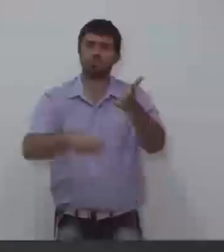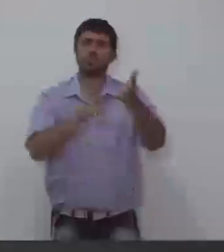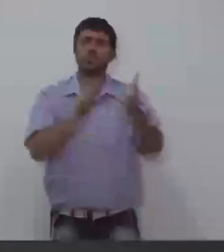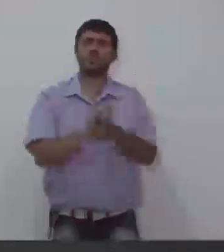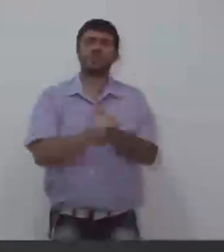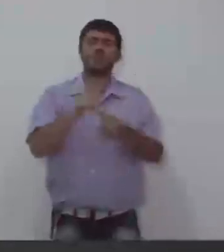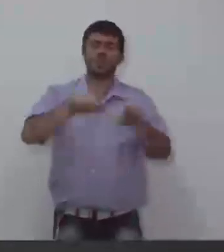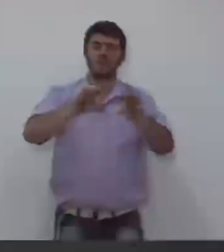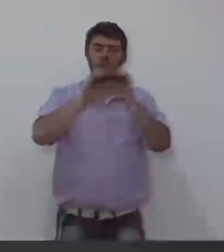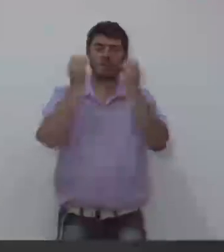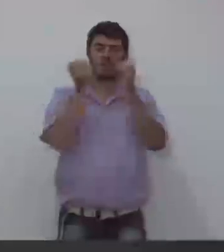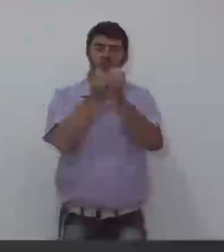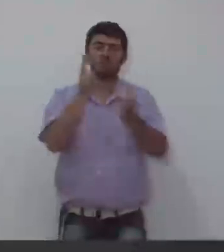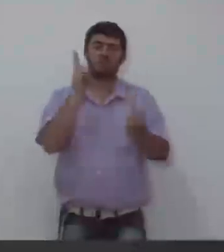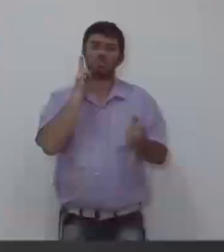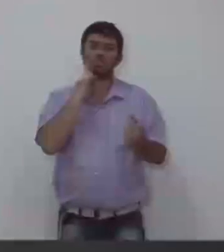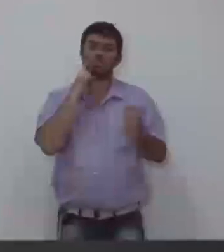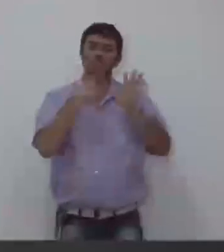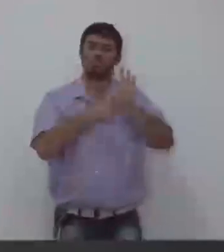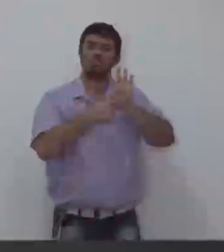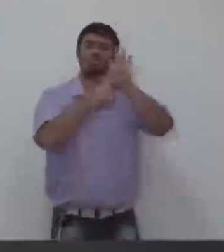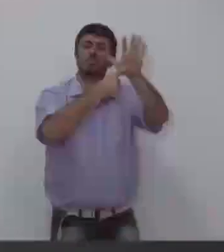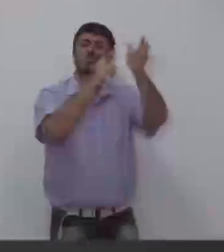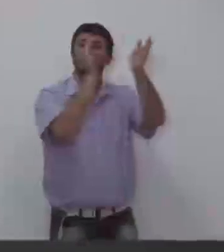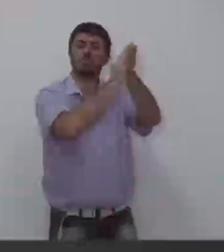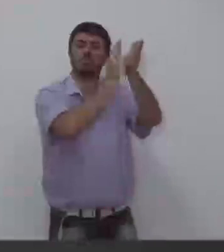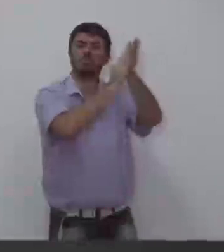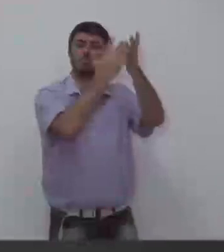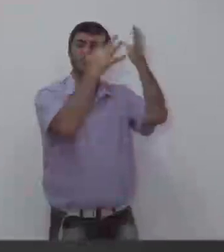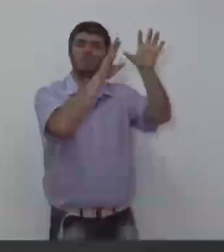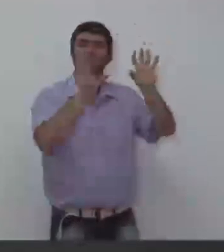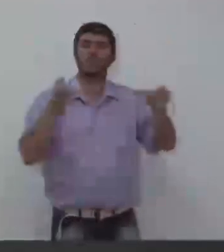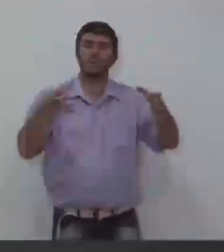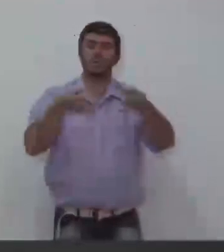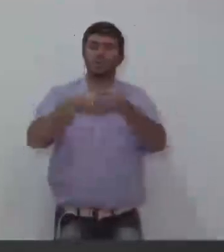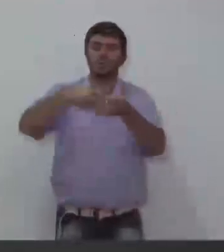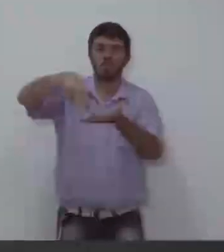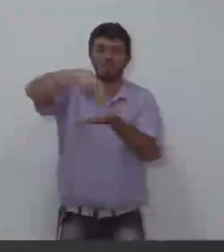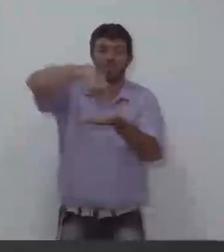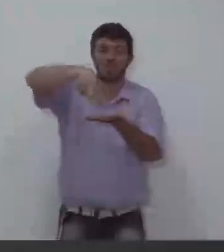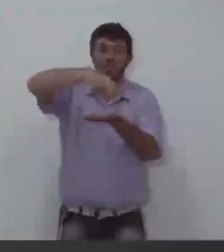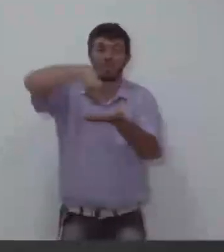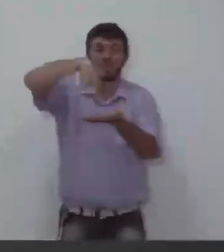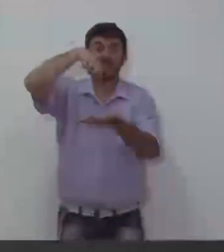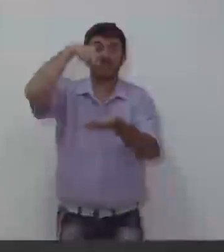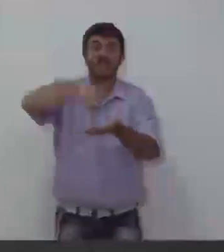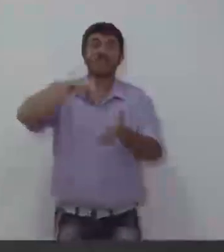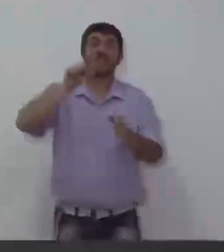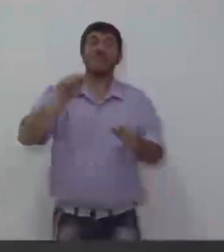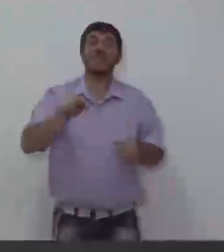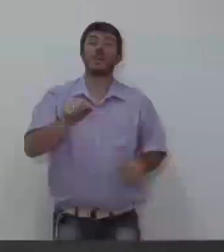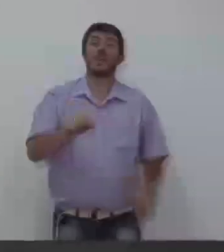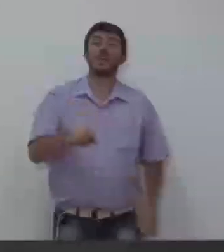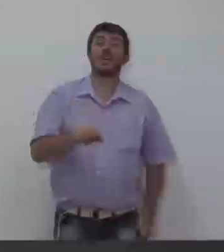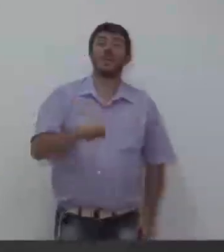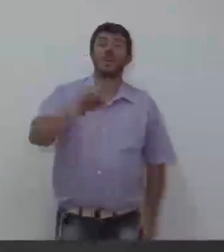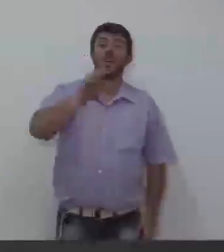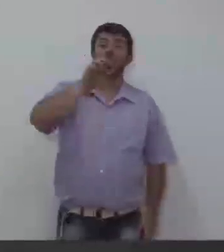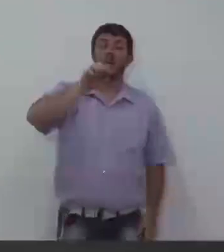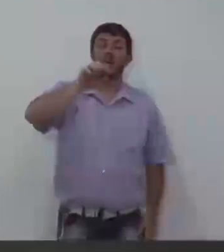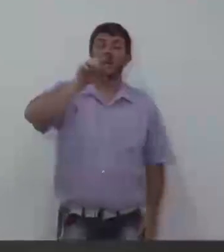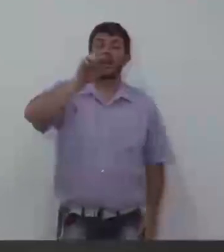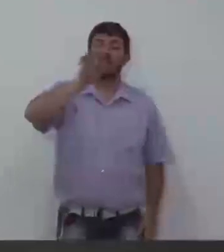termos regimentais, apresenta moção de aplauso aos grupos de dança do Centro Cultural de Vinhedo, Tudo é Jazz e Soul